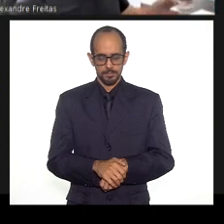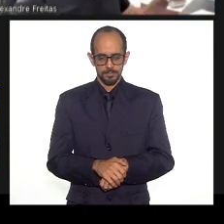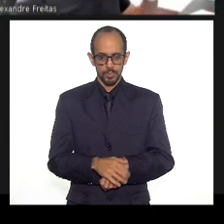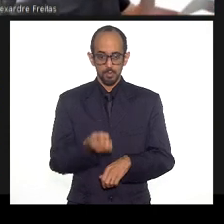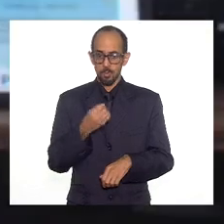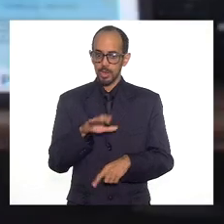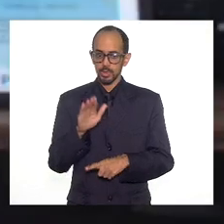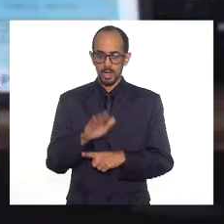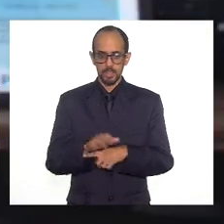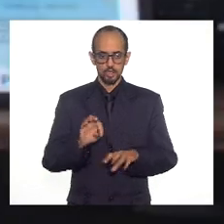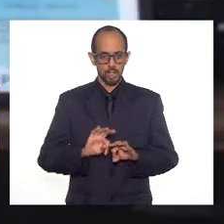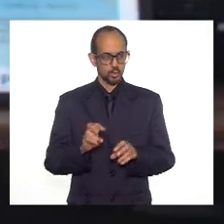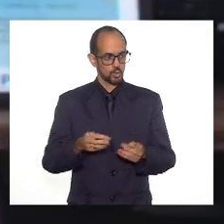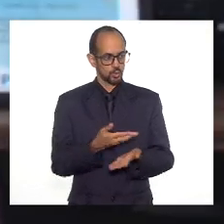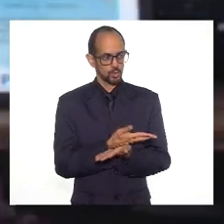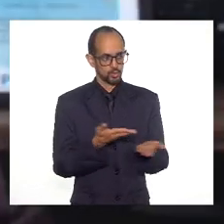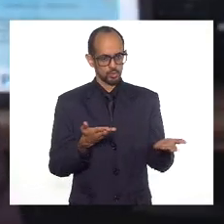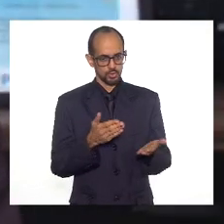todos.